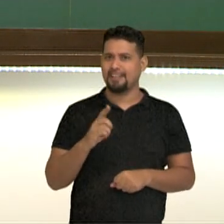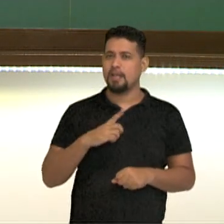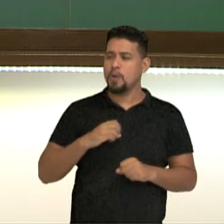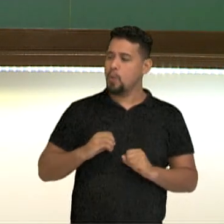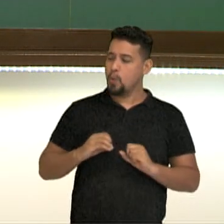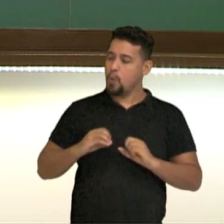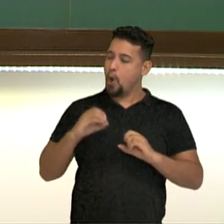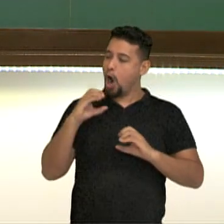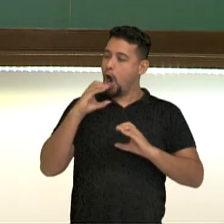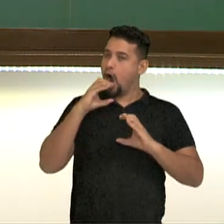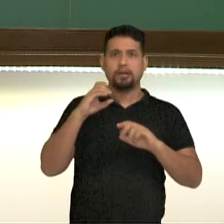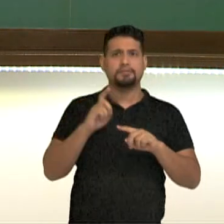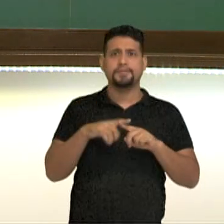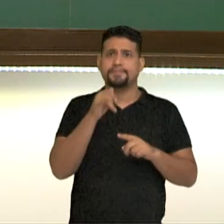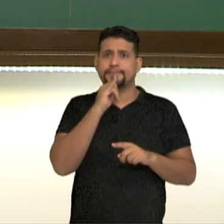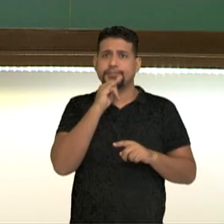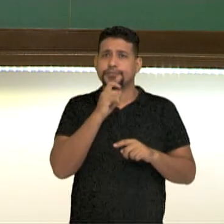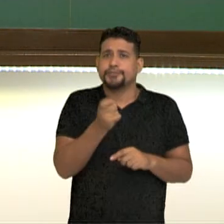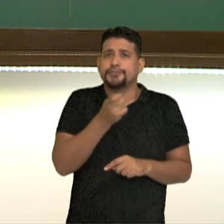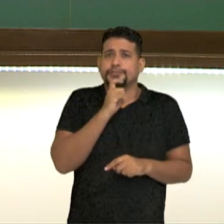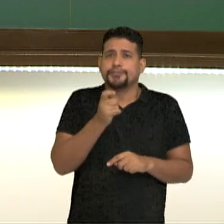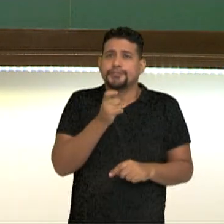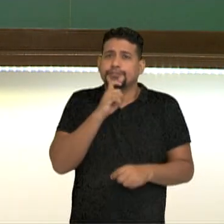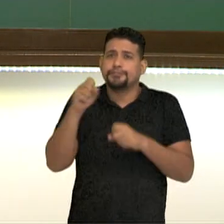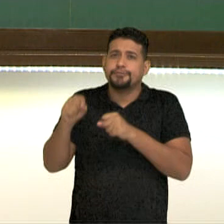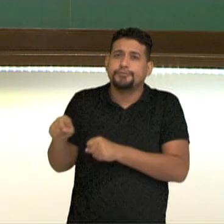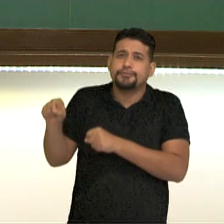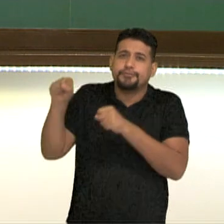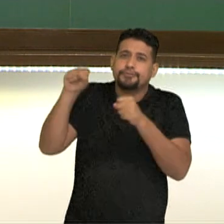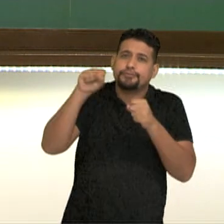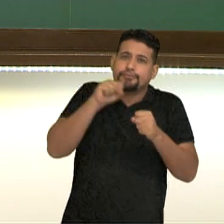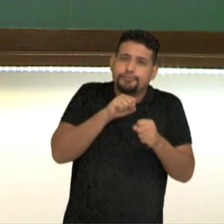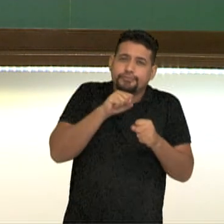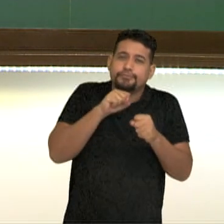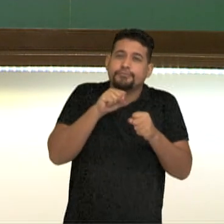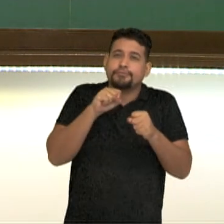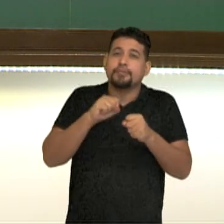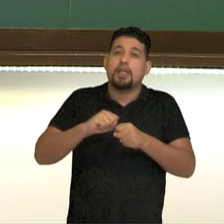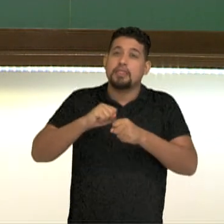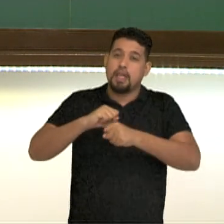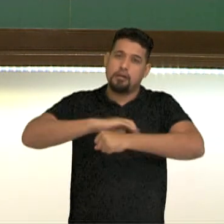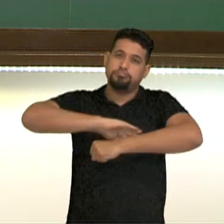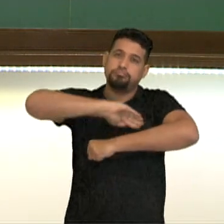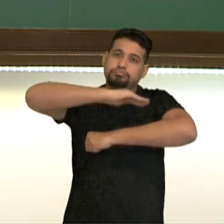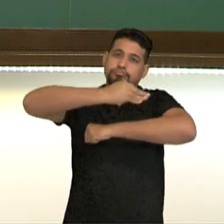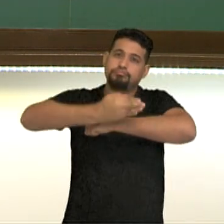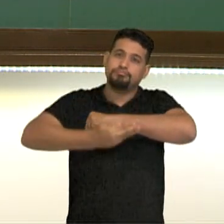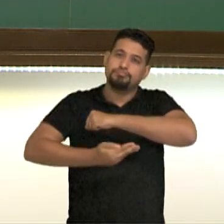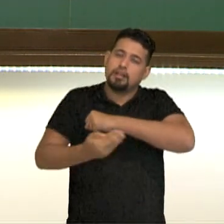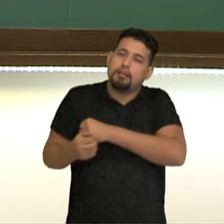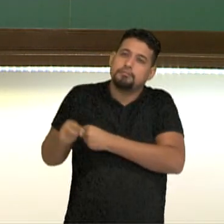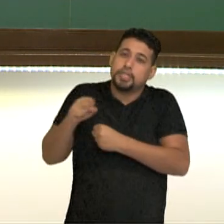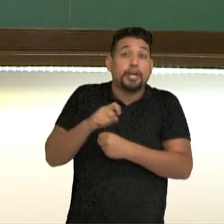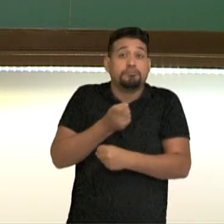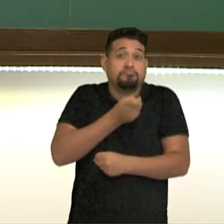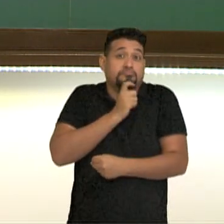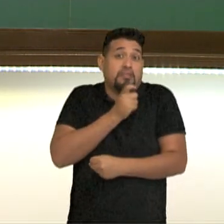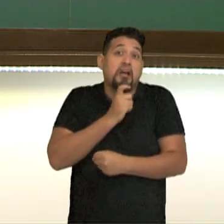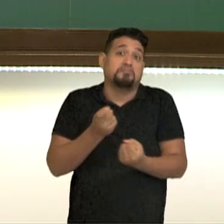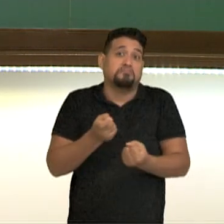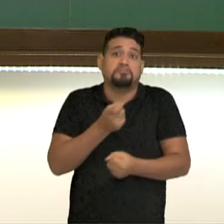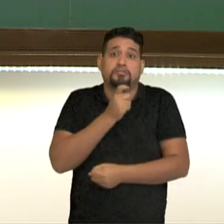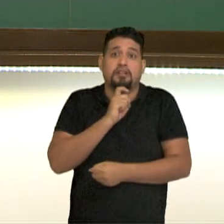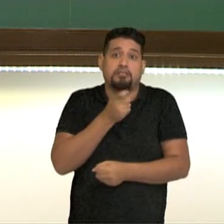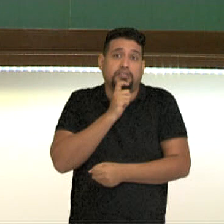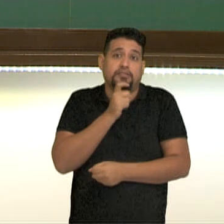noite fria de inverno, você vai deitar, o teu cobertor ele está com uma temperatura baixa, ele está gelado, né?